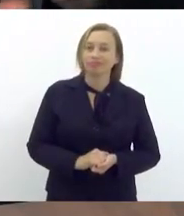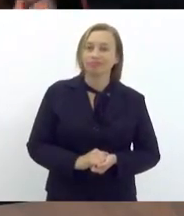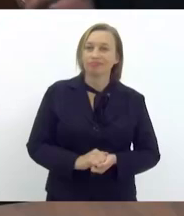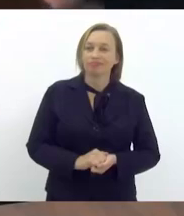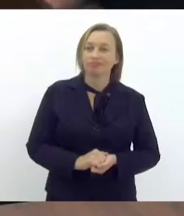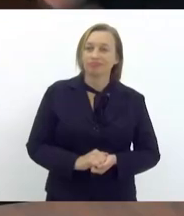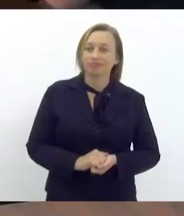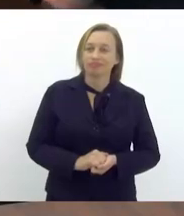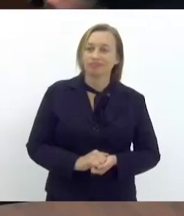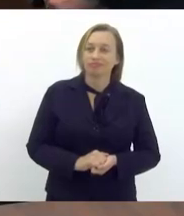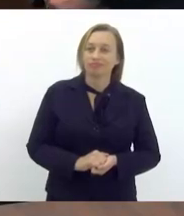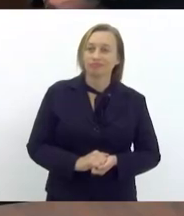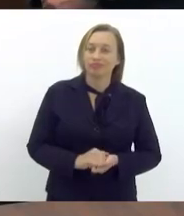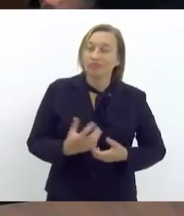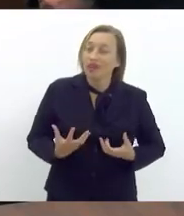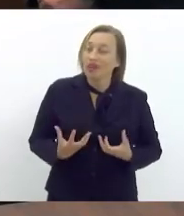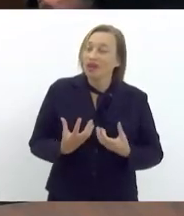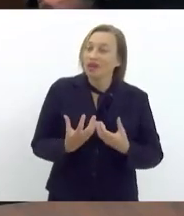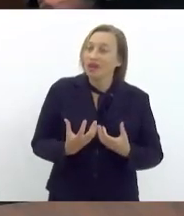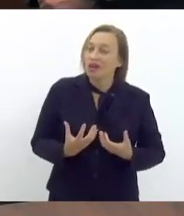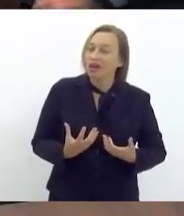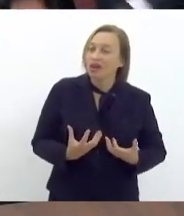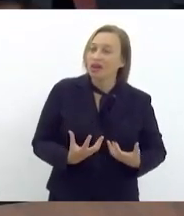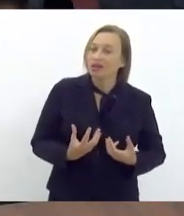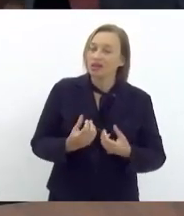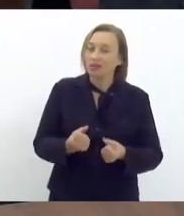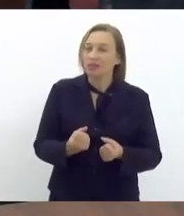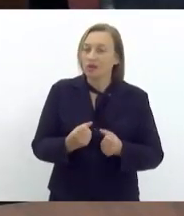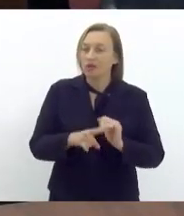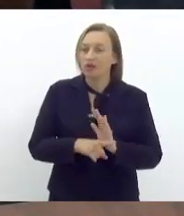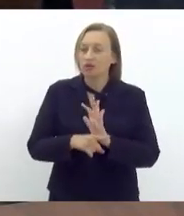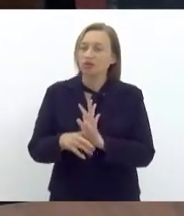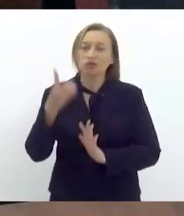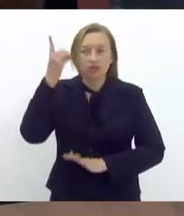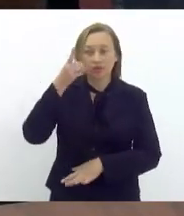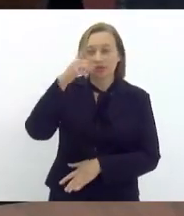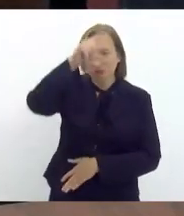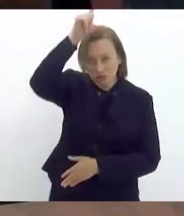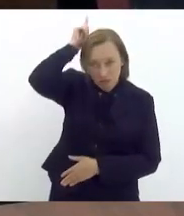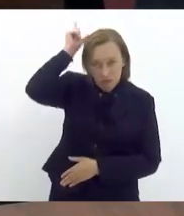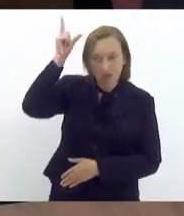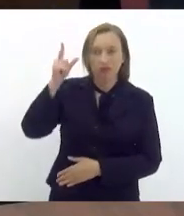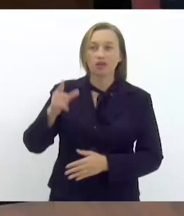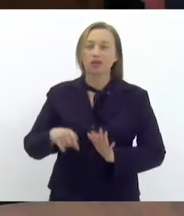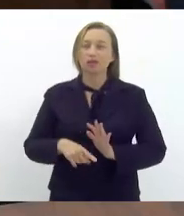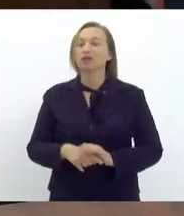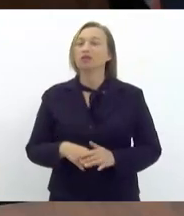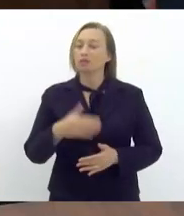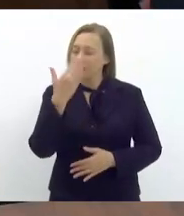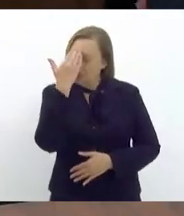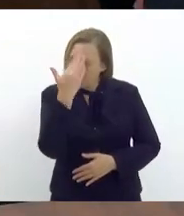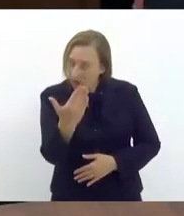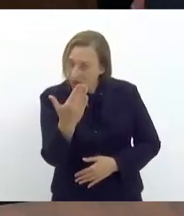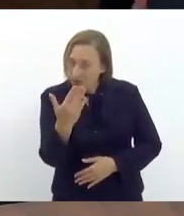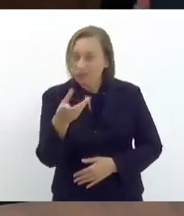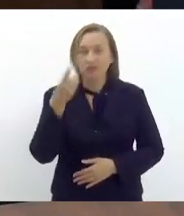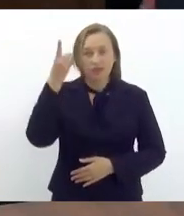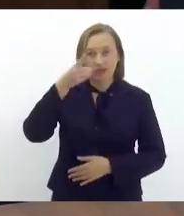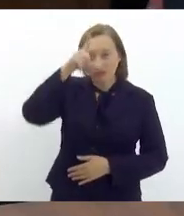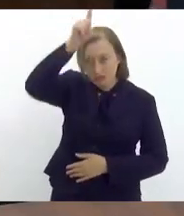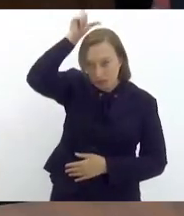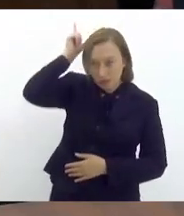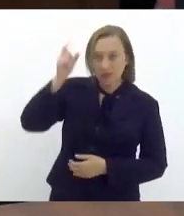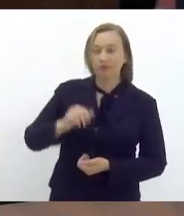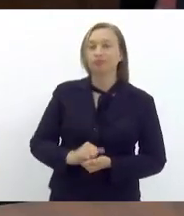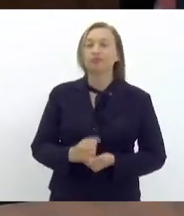recebeu contribuição do deputado Luiz Paulo que contribuiu com o projeto obrigado deputado Luiz Paulo